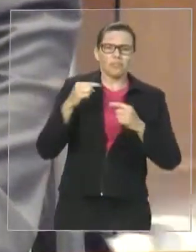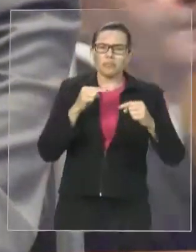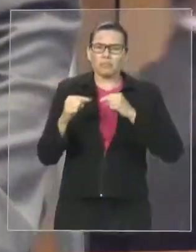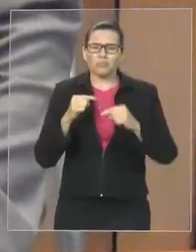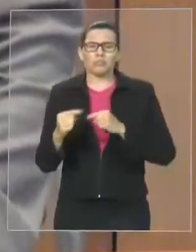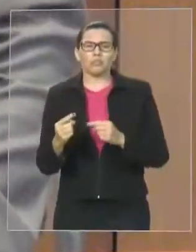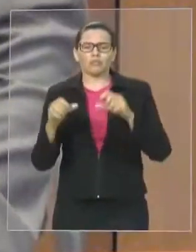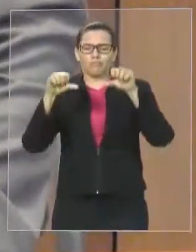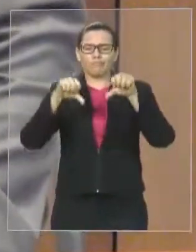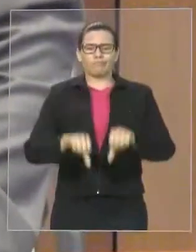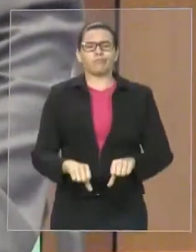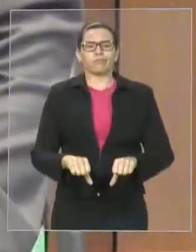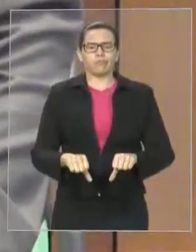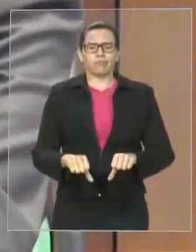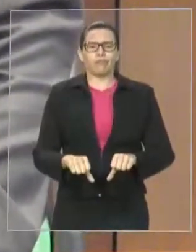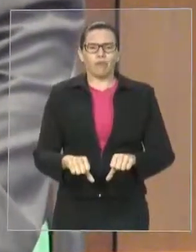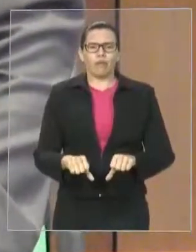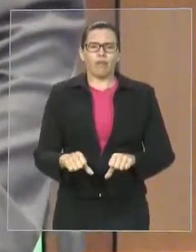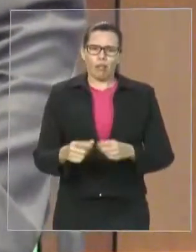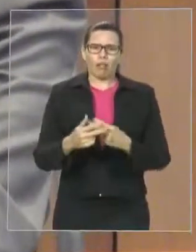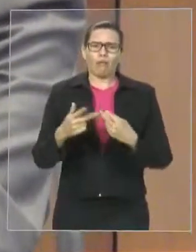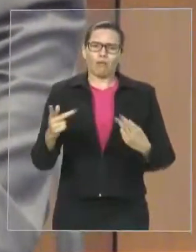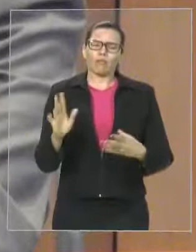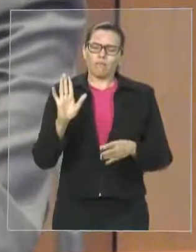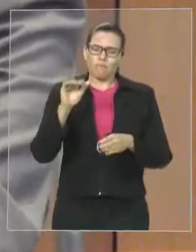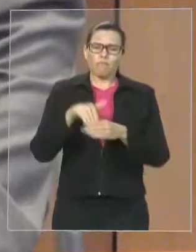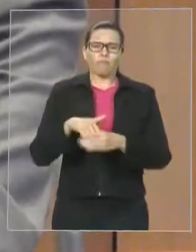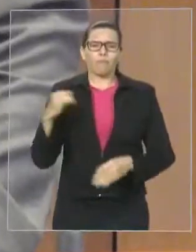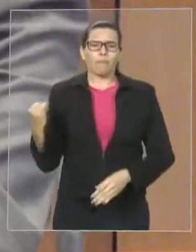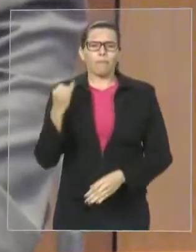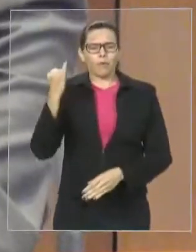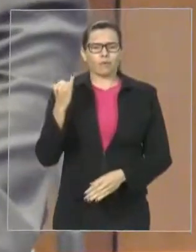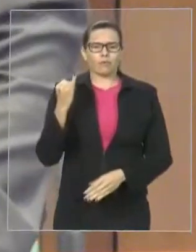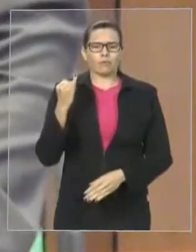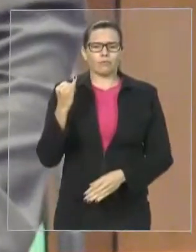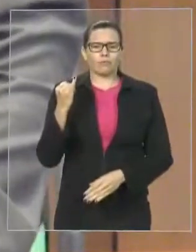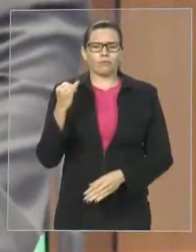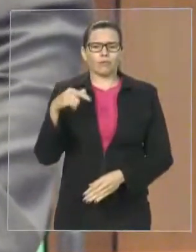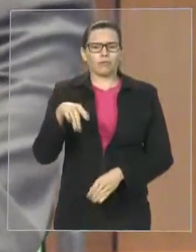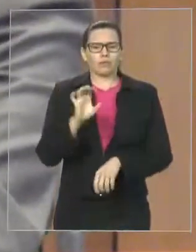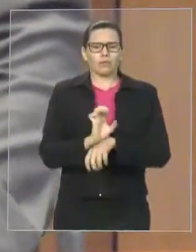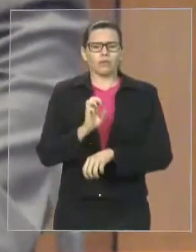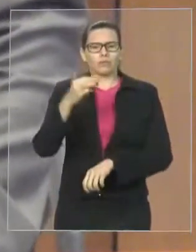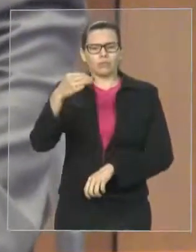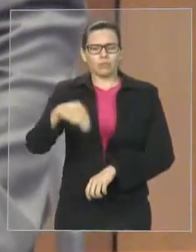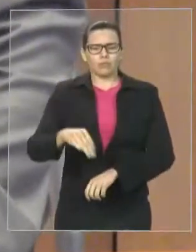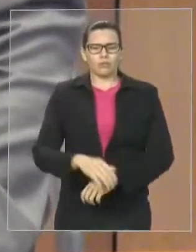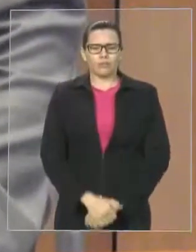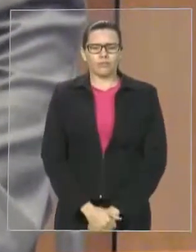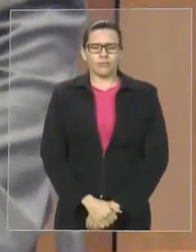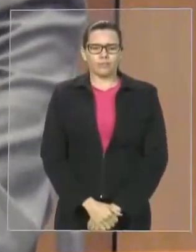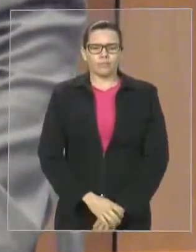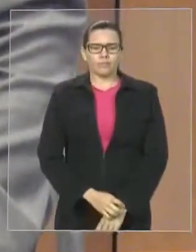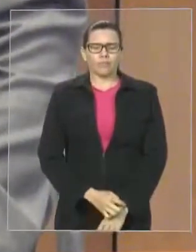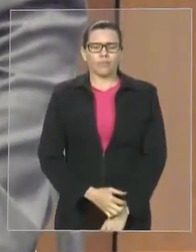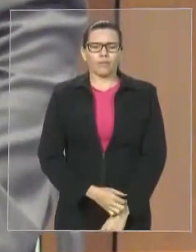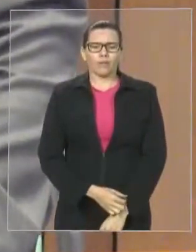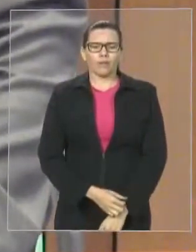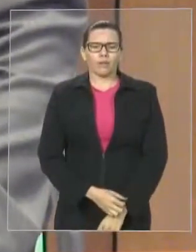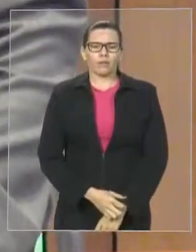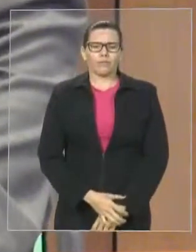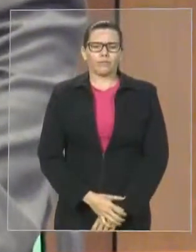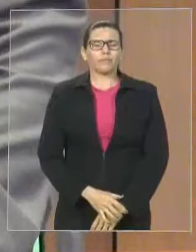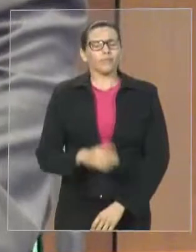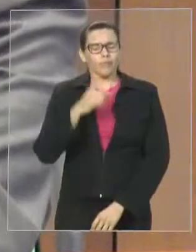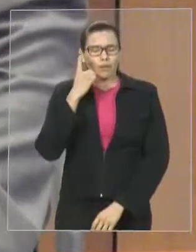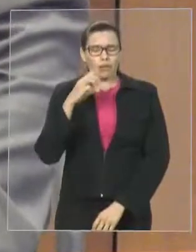prejudicando decisões importantes para o Estado do Maranhão. Apenas uma observação em razão da reflexão que já foi feita aqui pelo deputado